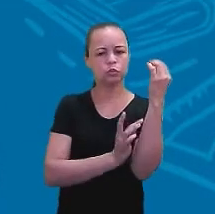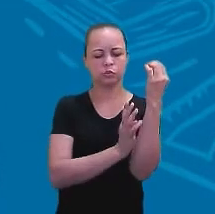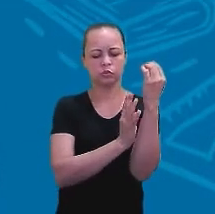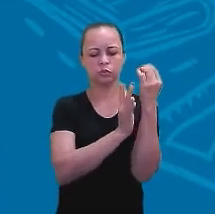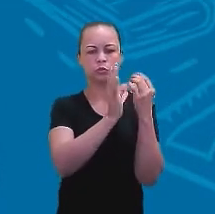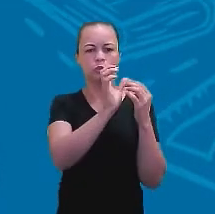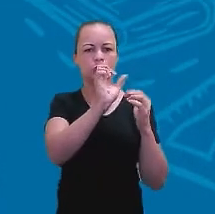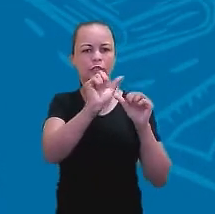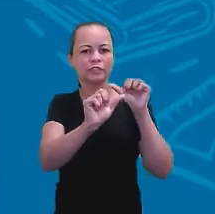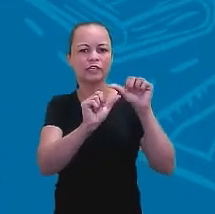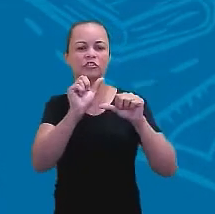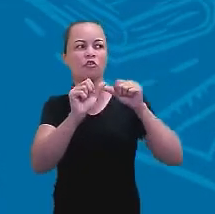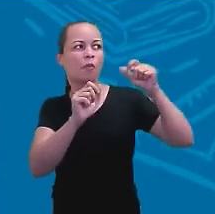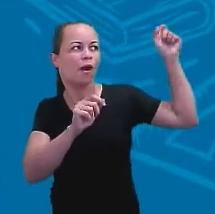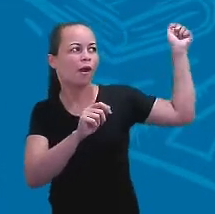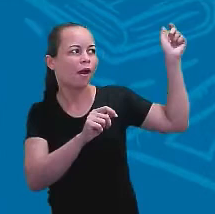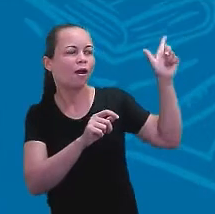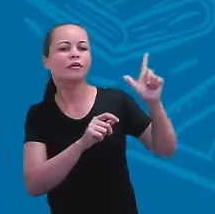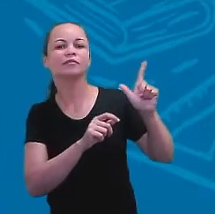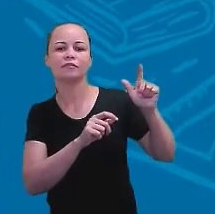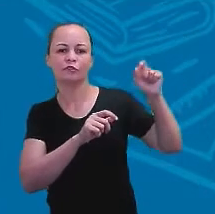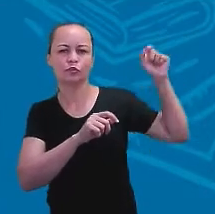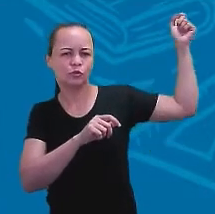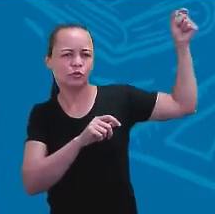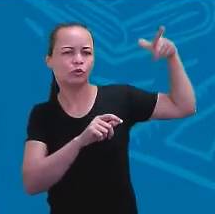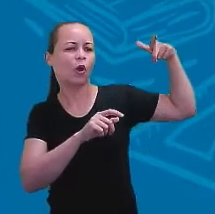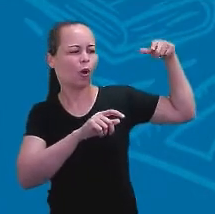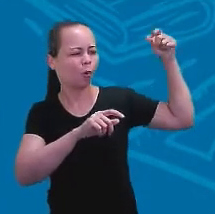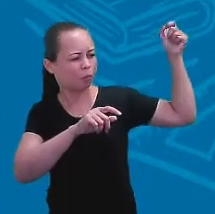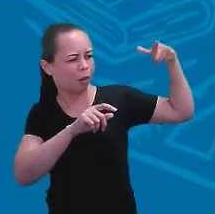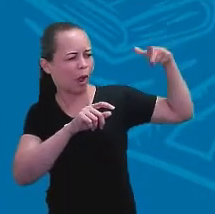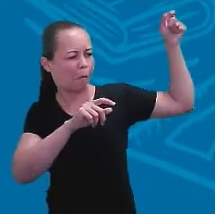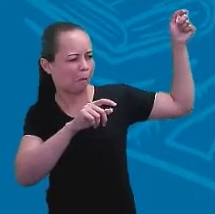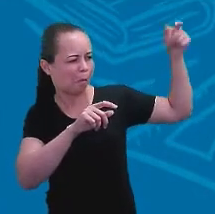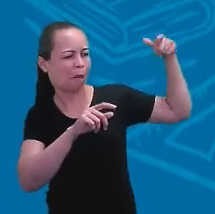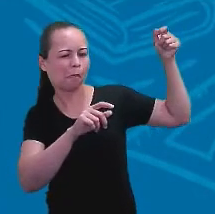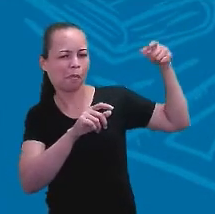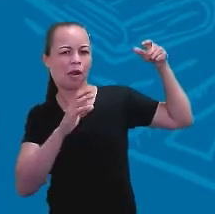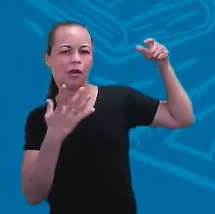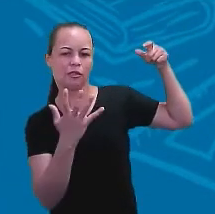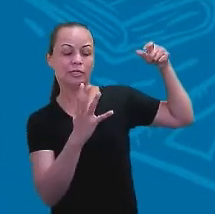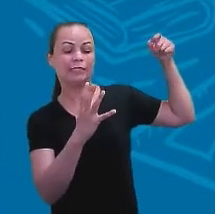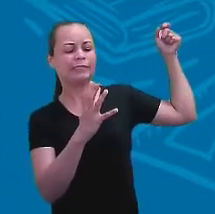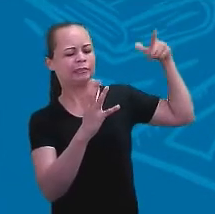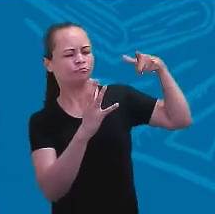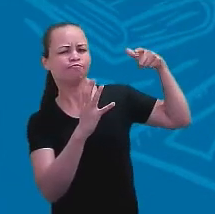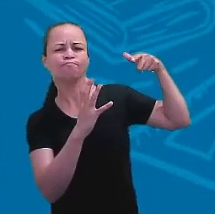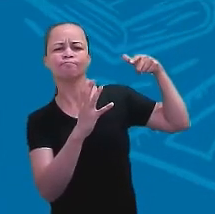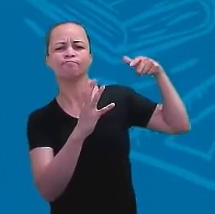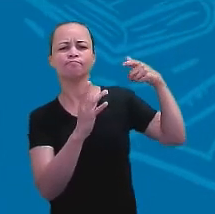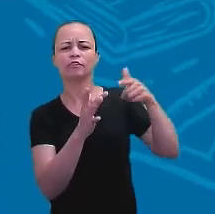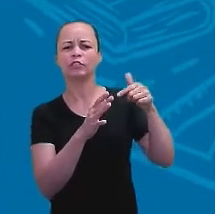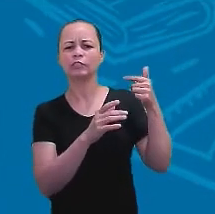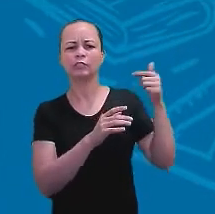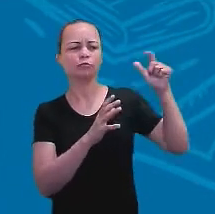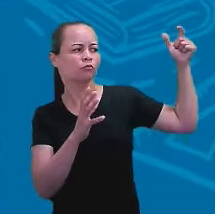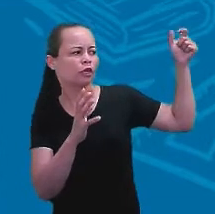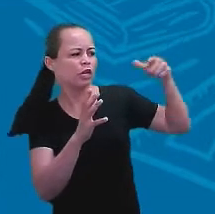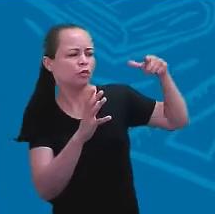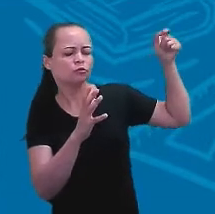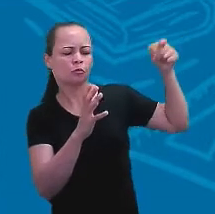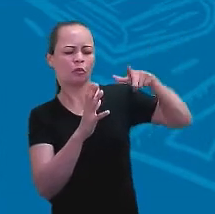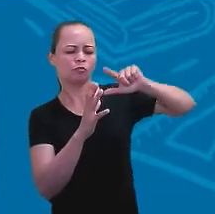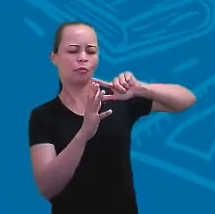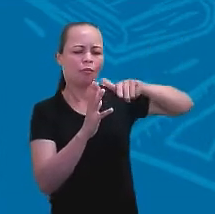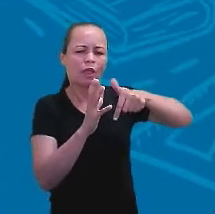energia através dos raios do sol, através da iluminação do sol. Sem o sol, né, sem a iluminação